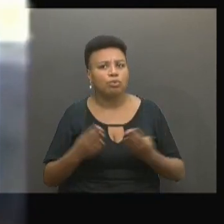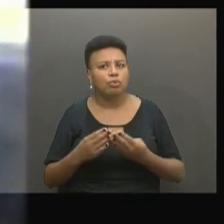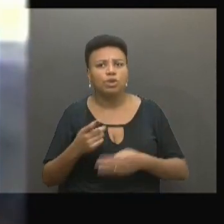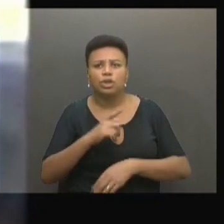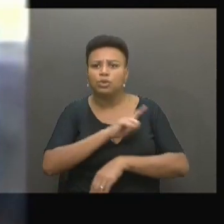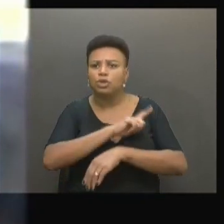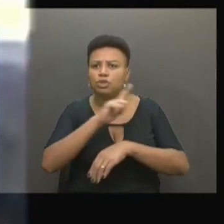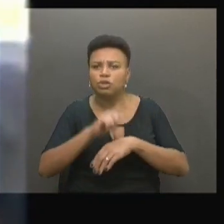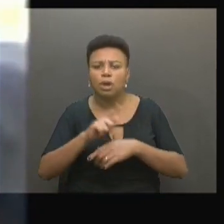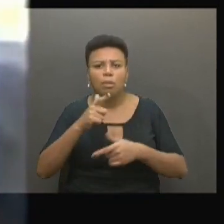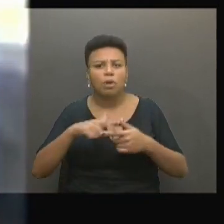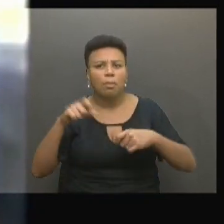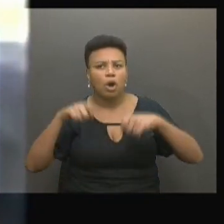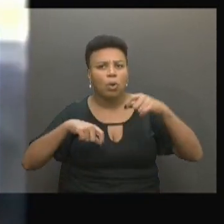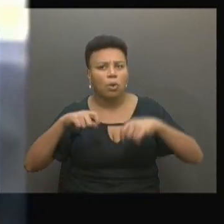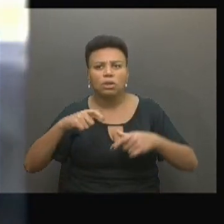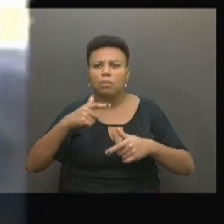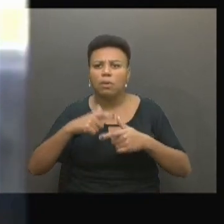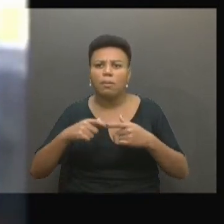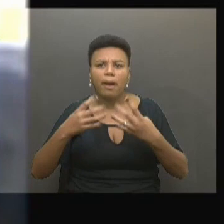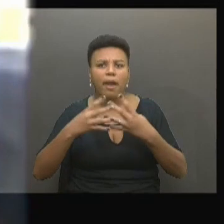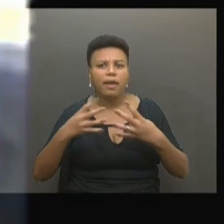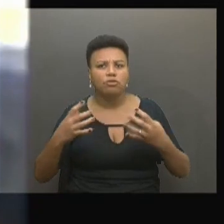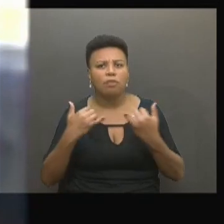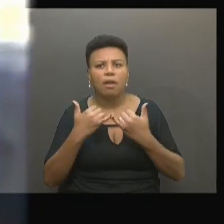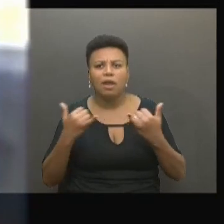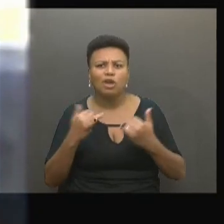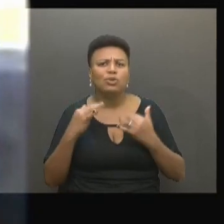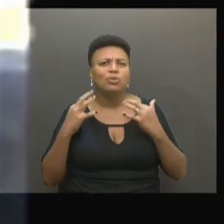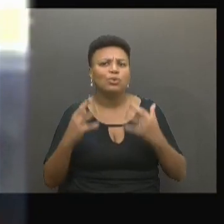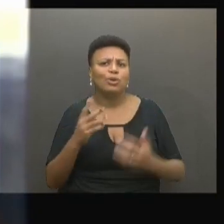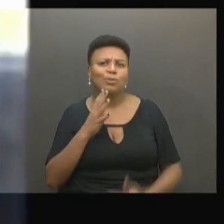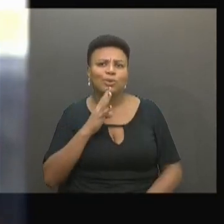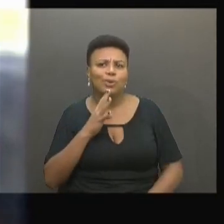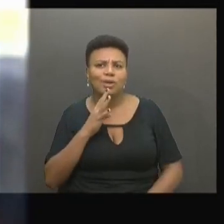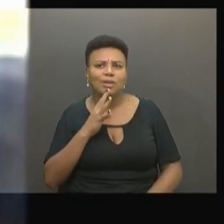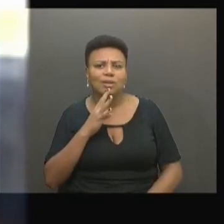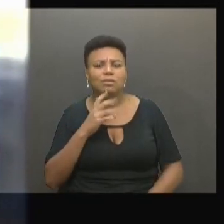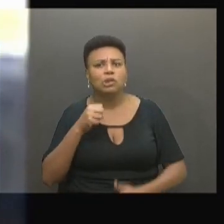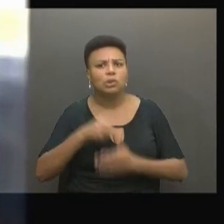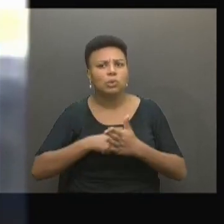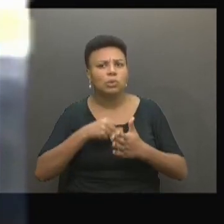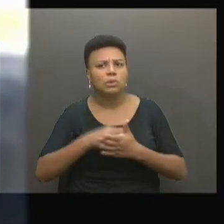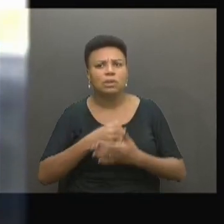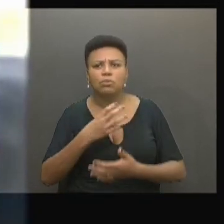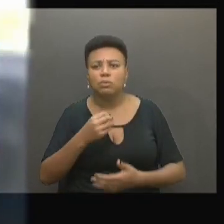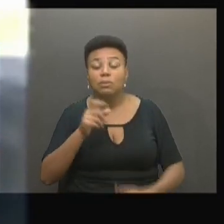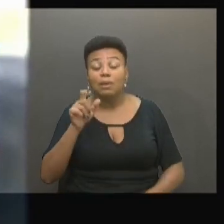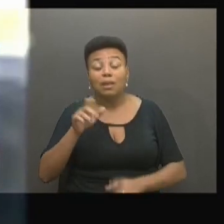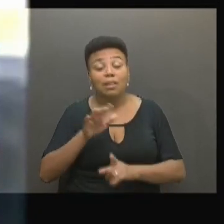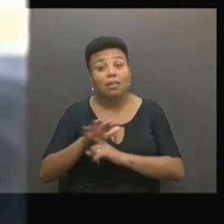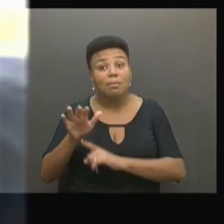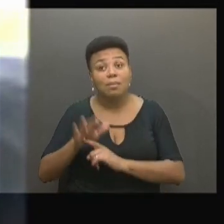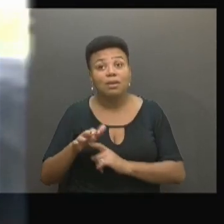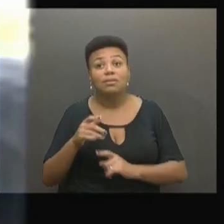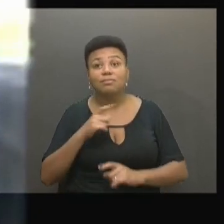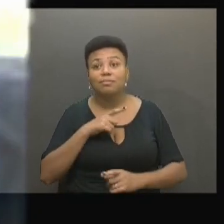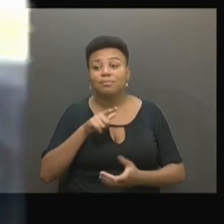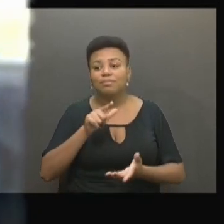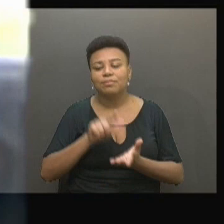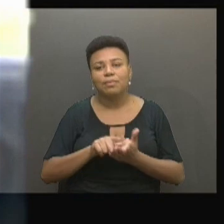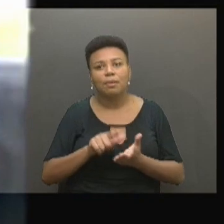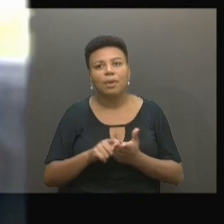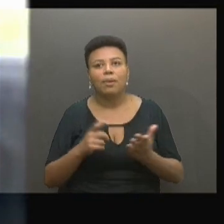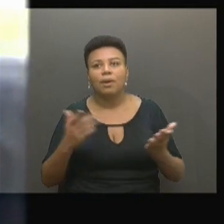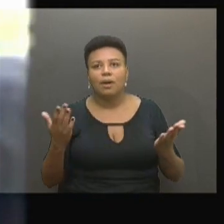problemas de goteira problemas de falta de rede elétrica todos nós conhecemos e batalhamos muito para que essas demandas saiam do papel e